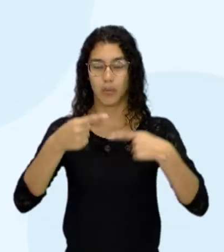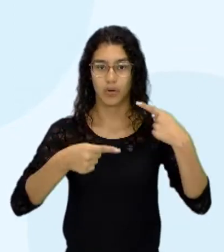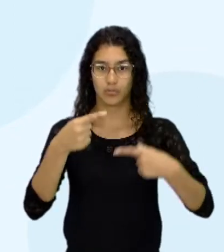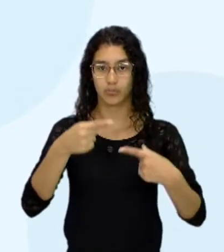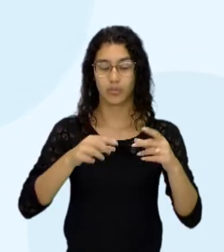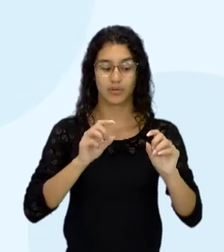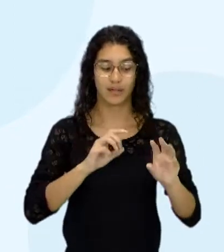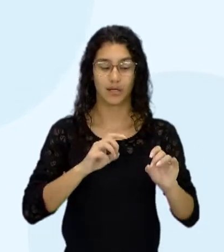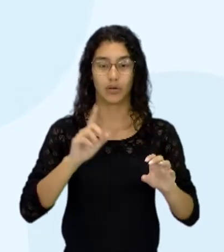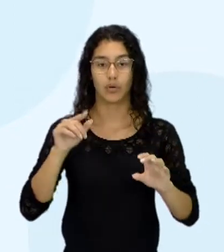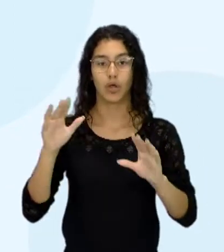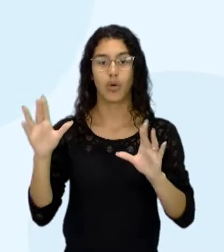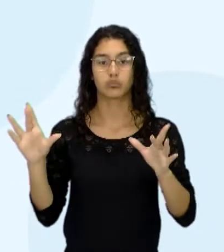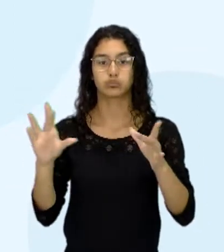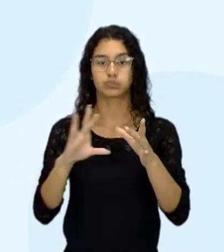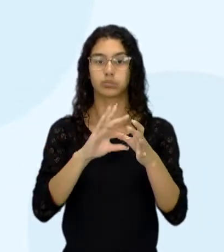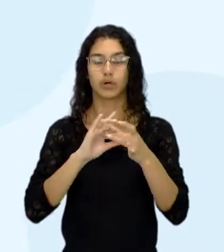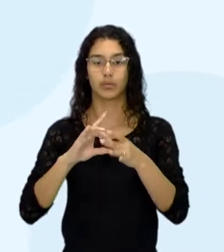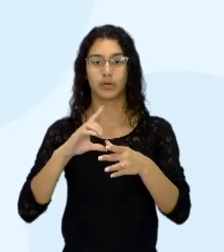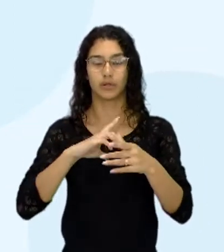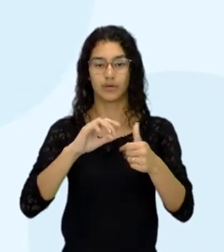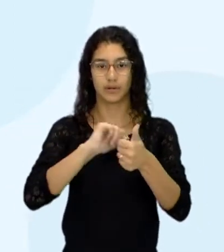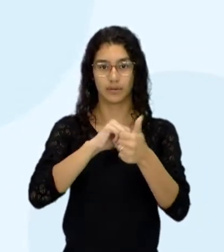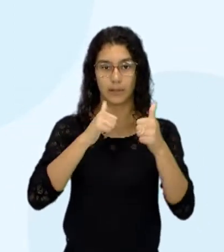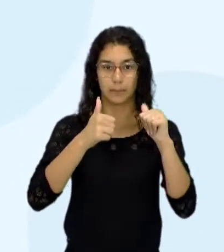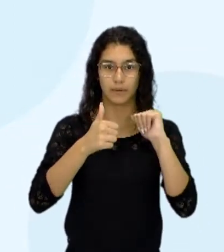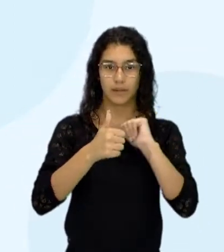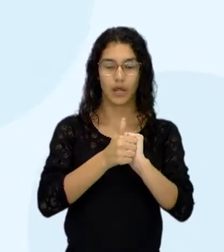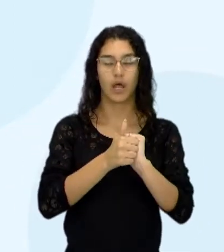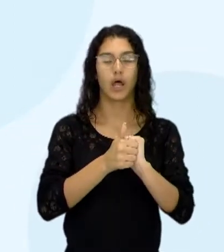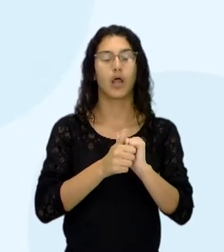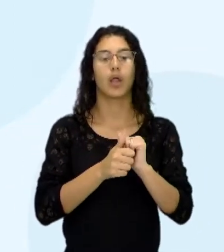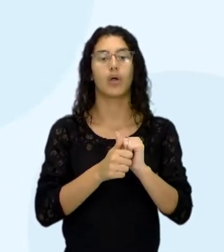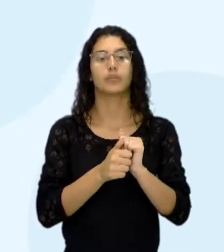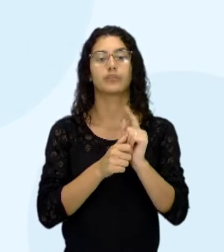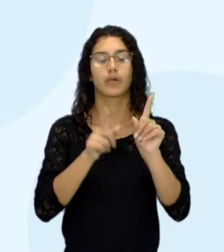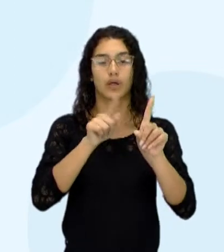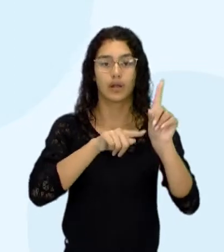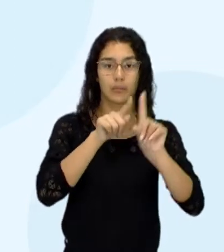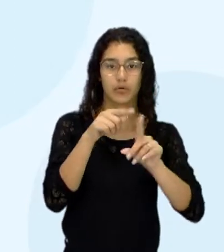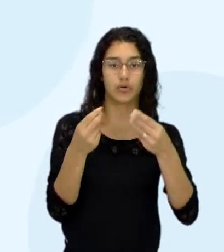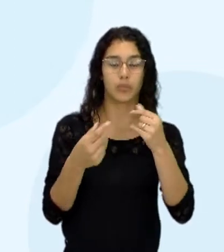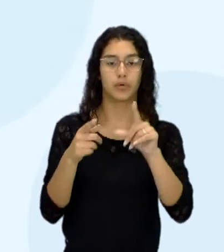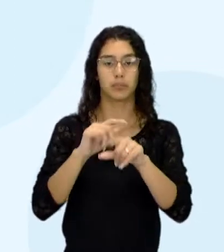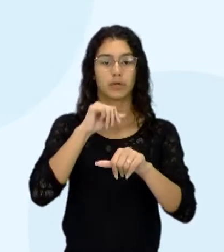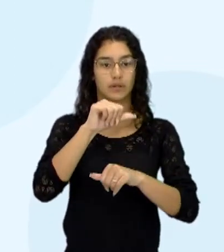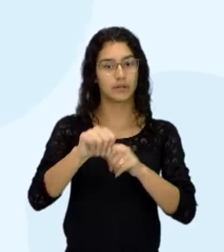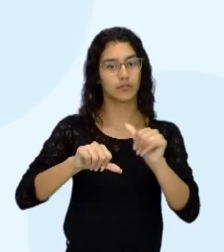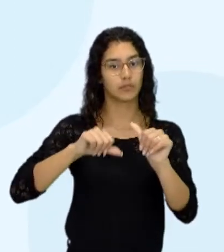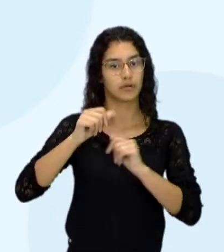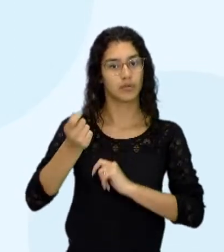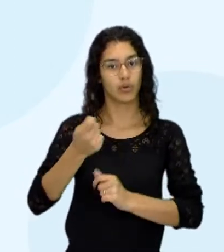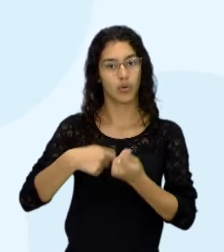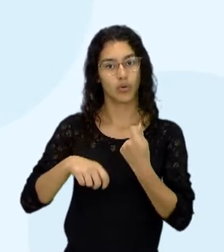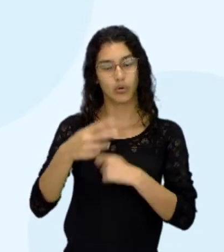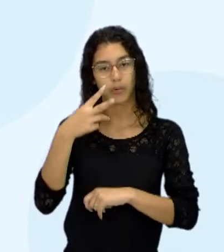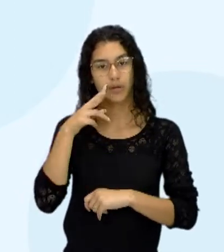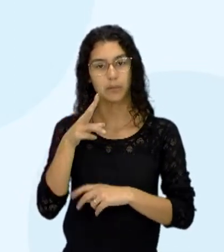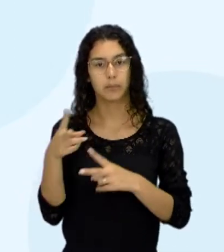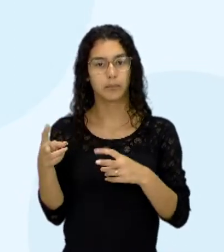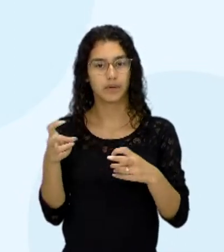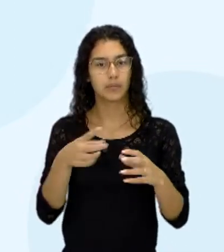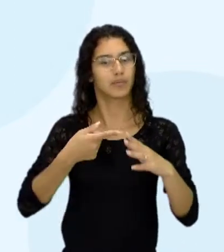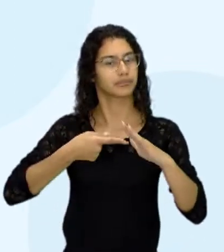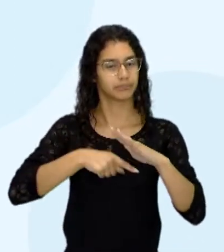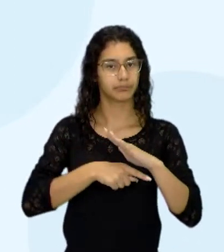evento, é a união entre a necessidade de se adaptar à questão climática com uma transformação econômica. Então você vê que é bem profundo, você vê que